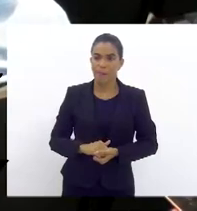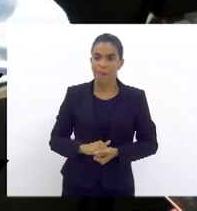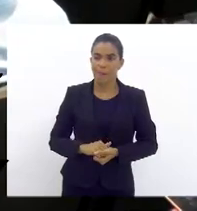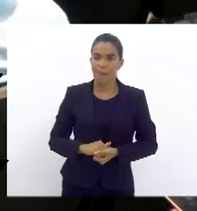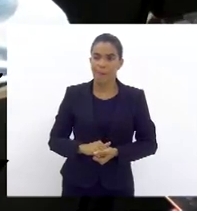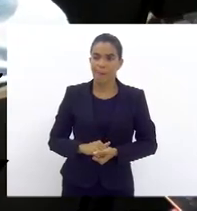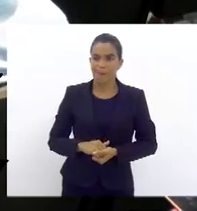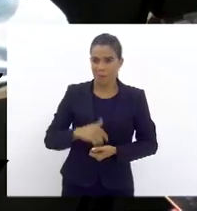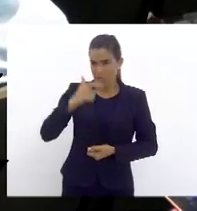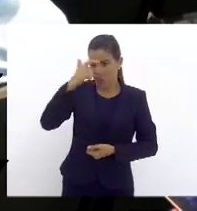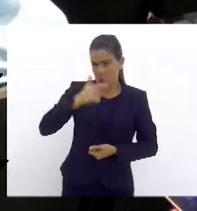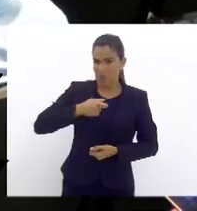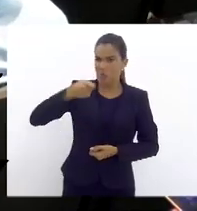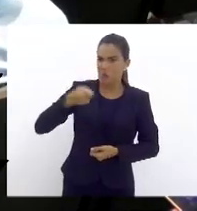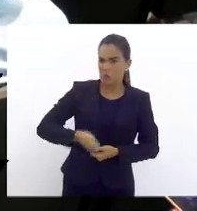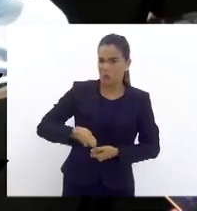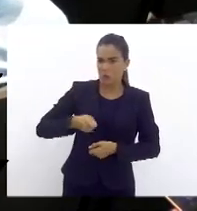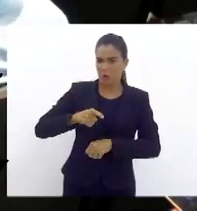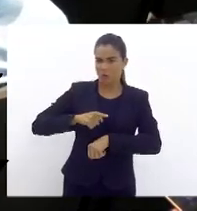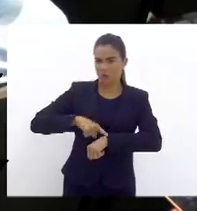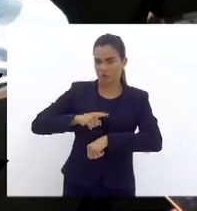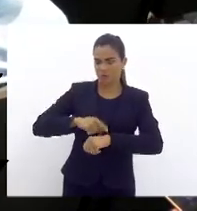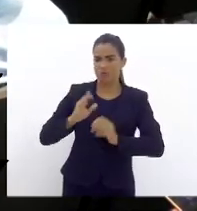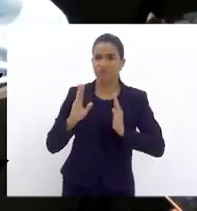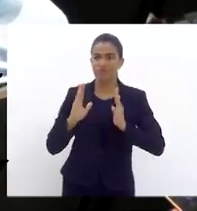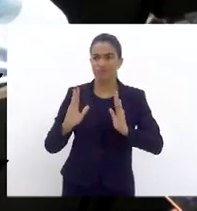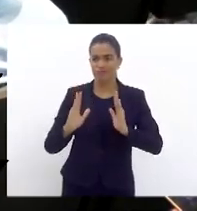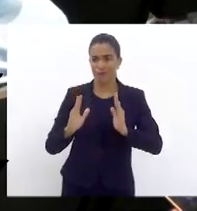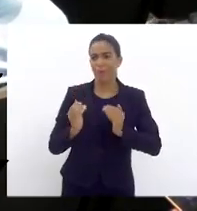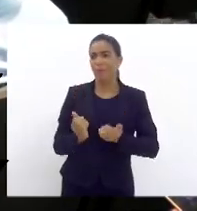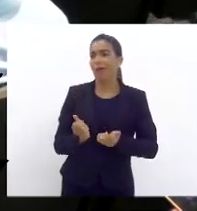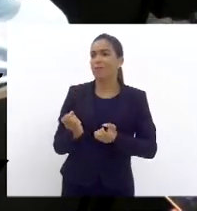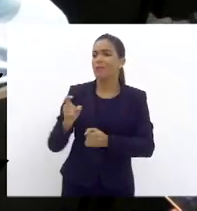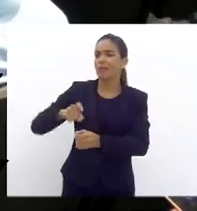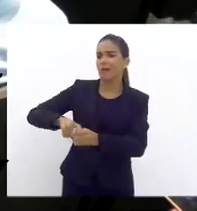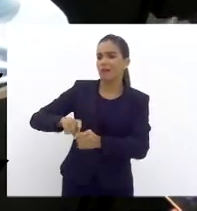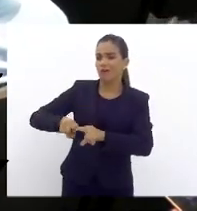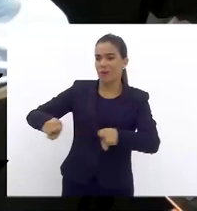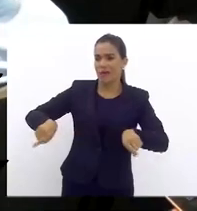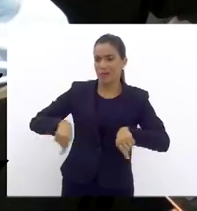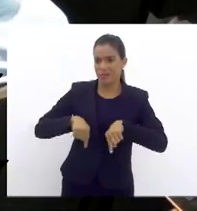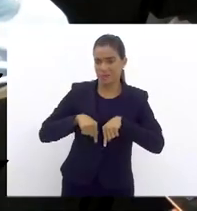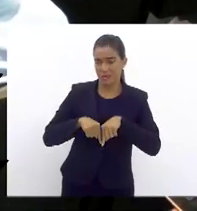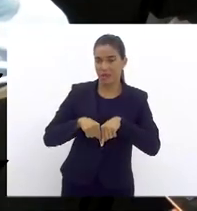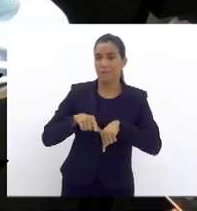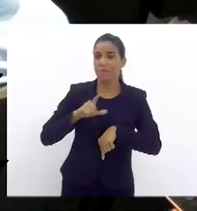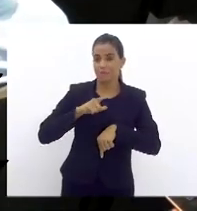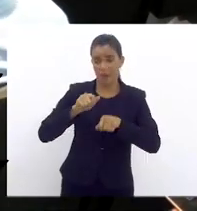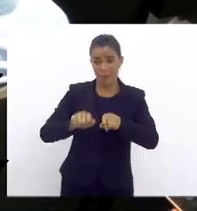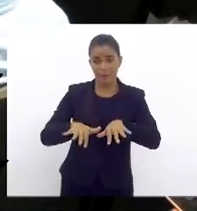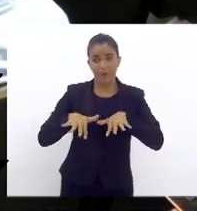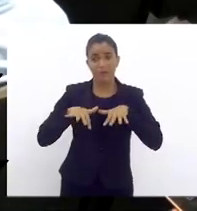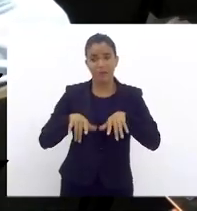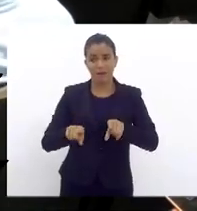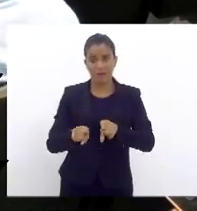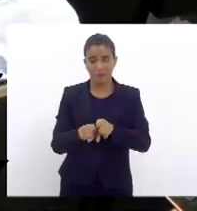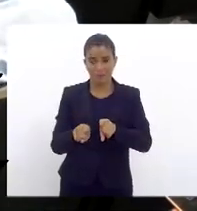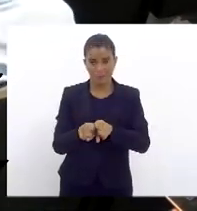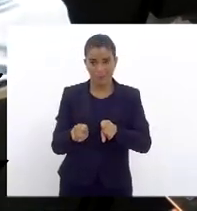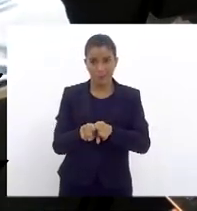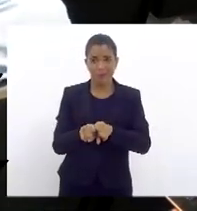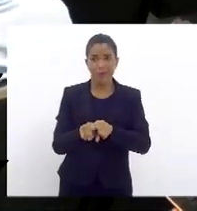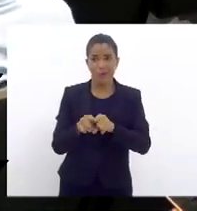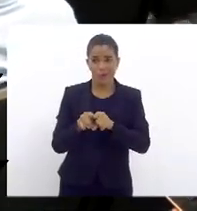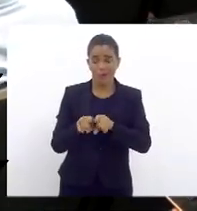eu tô sendo rigoroso com o tempo que nós temos um prazo para entregar a sala visto que depois tem um plenário E aí quando